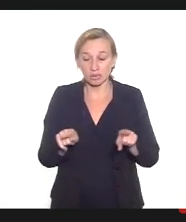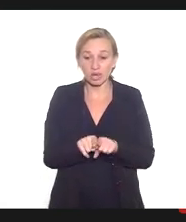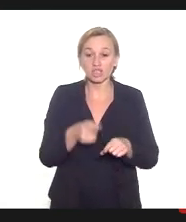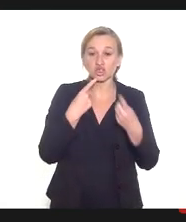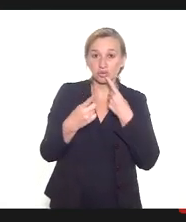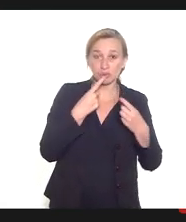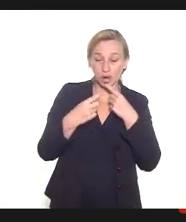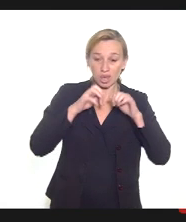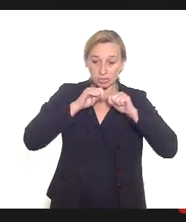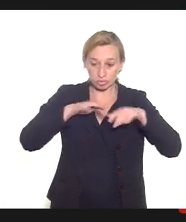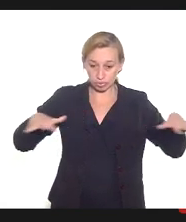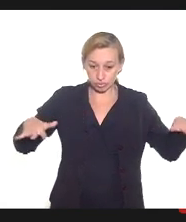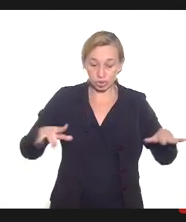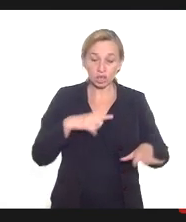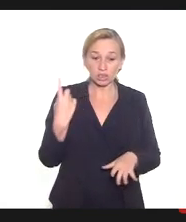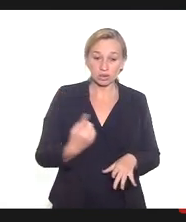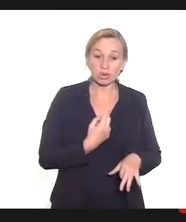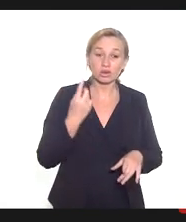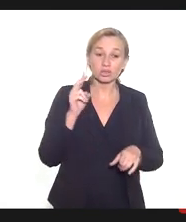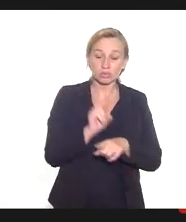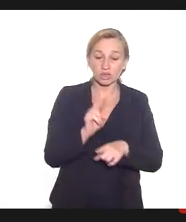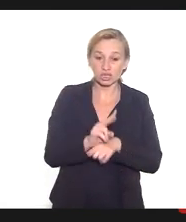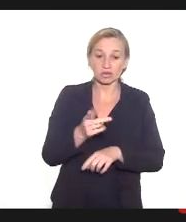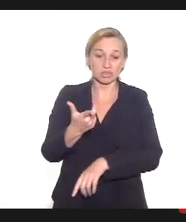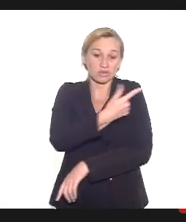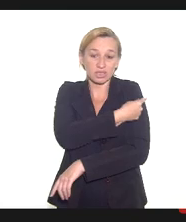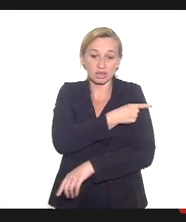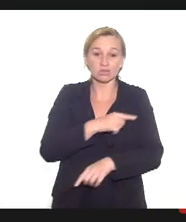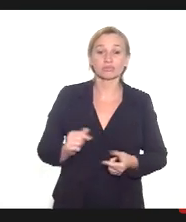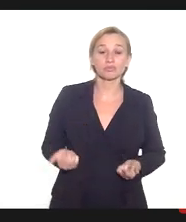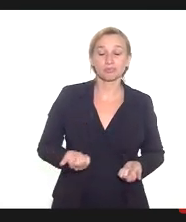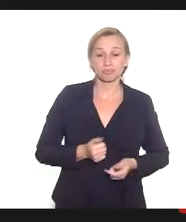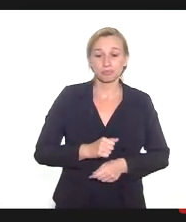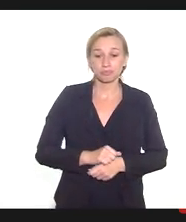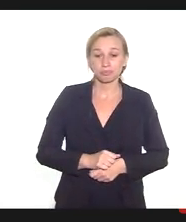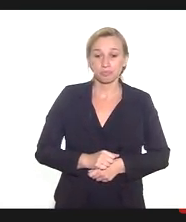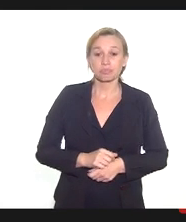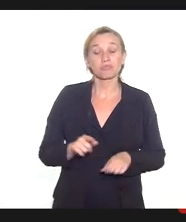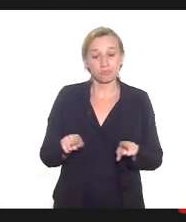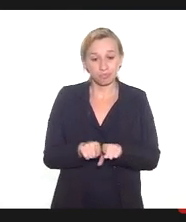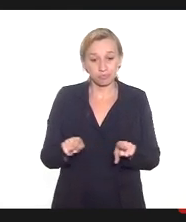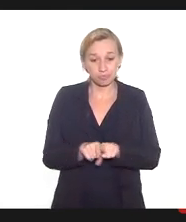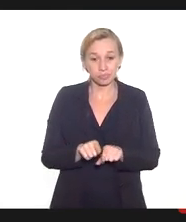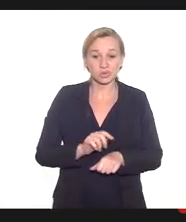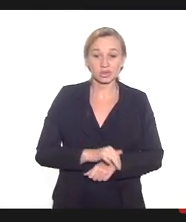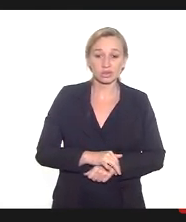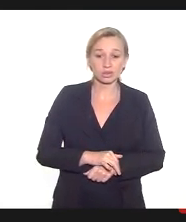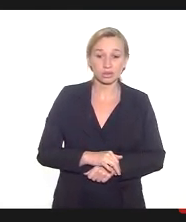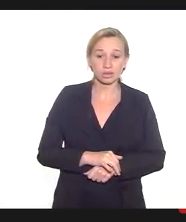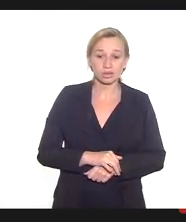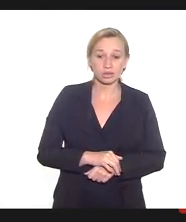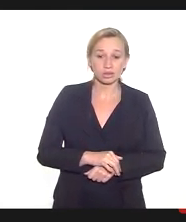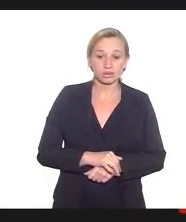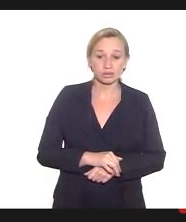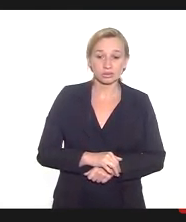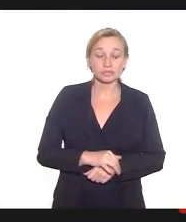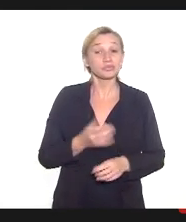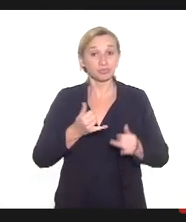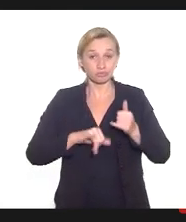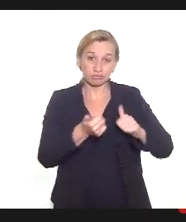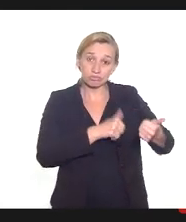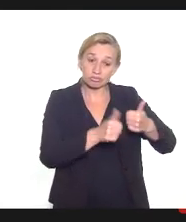divulgado pela mim se defendemos essa vacinação E também temos